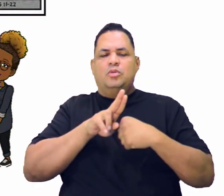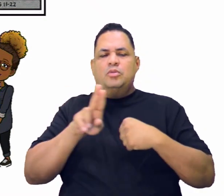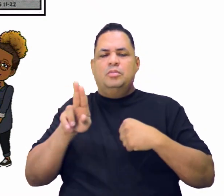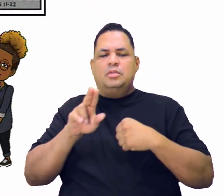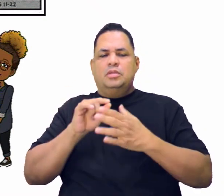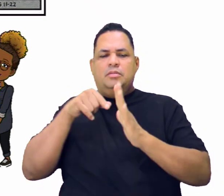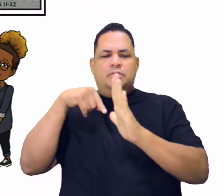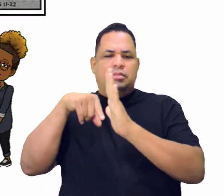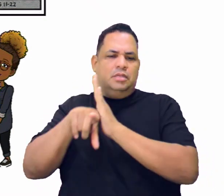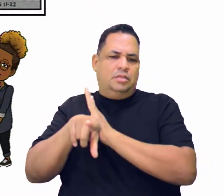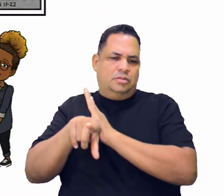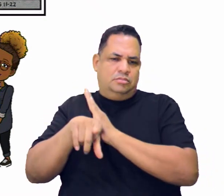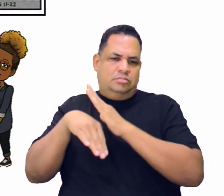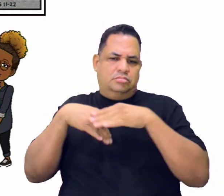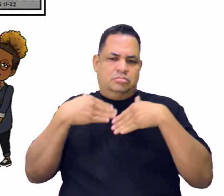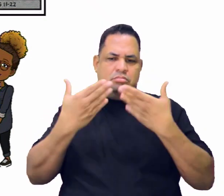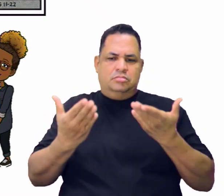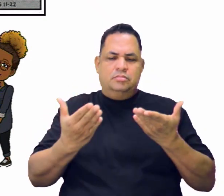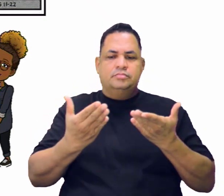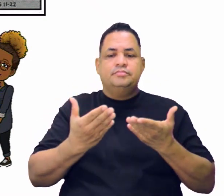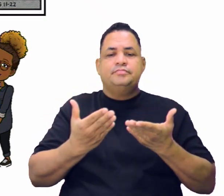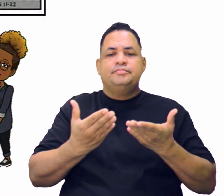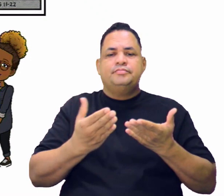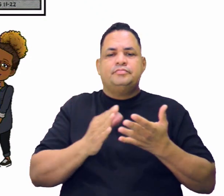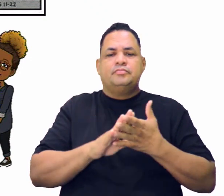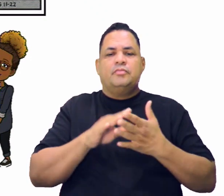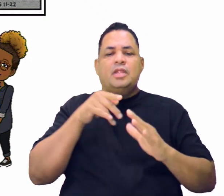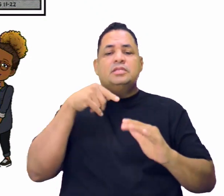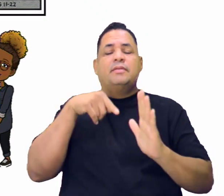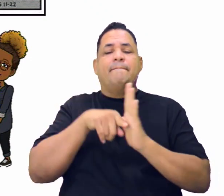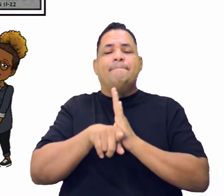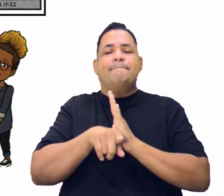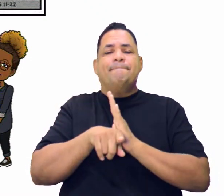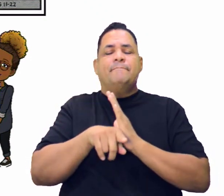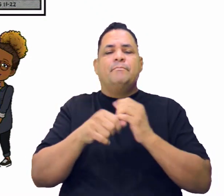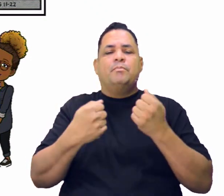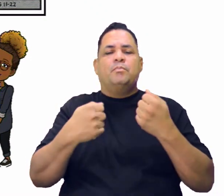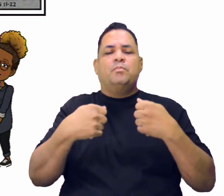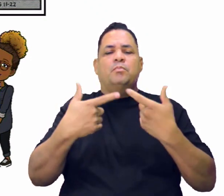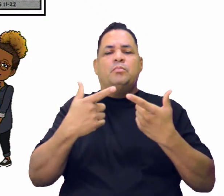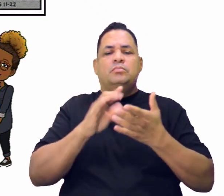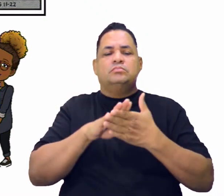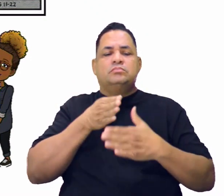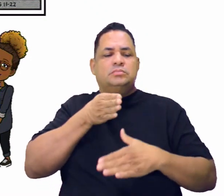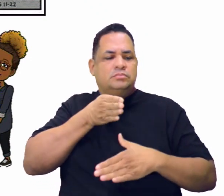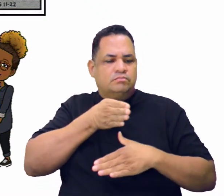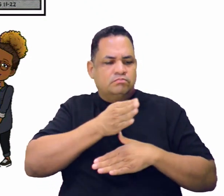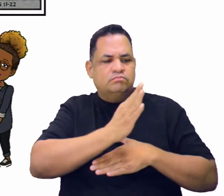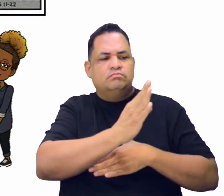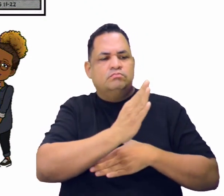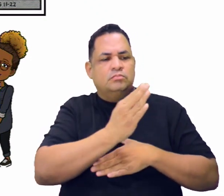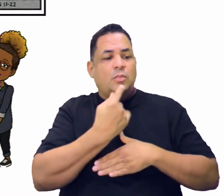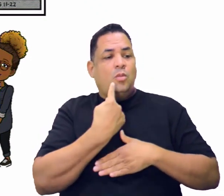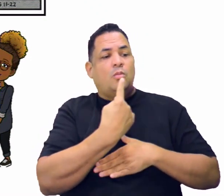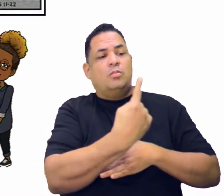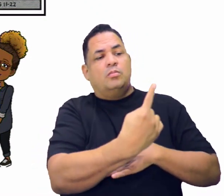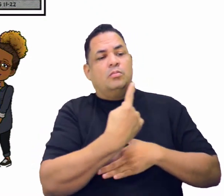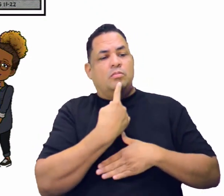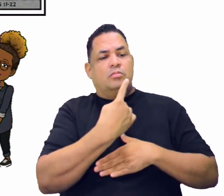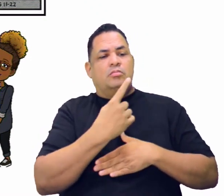interrogativo, tá? Quando faz uma pergunta. Essa pergunta, ela pode ser direta